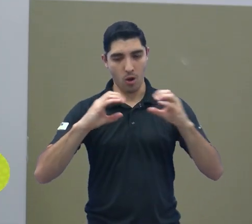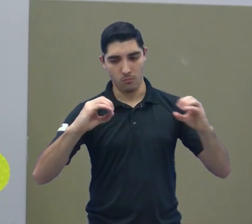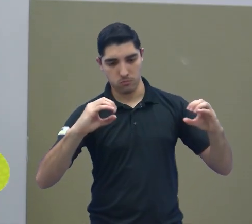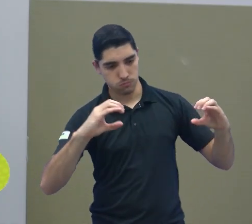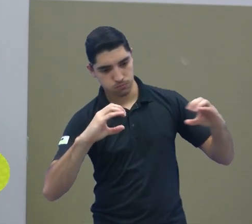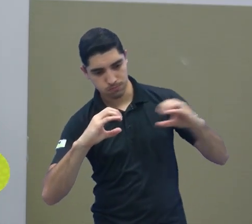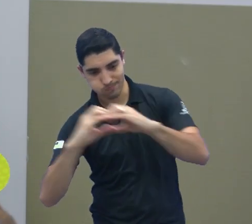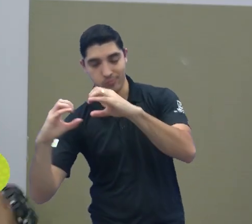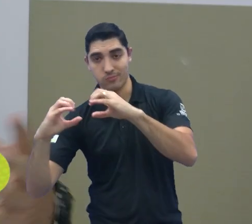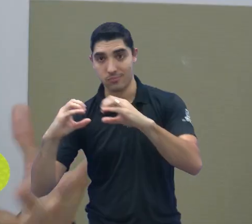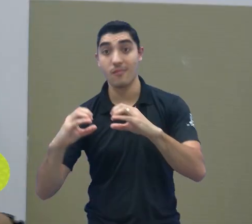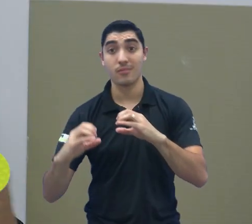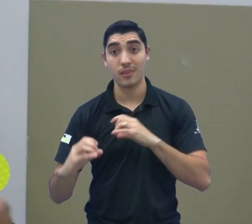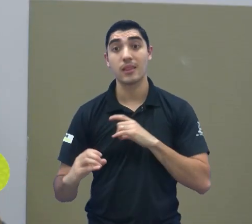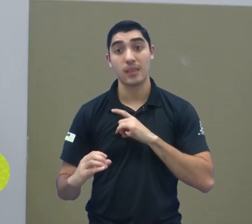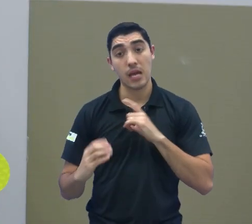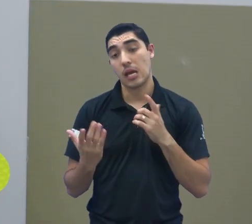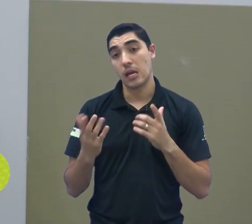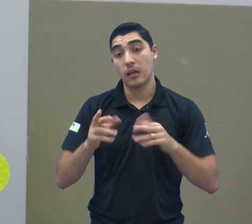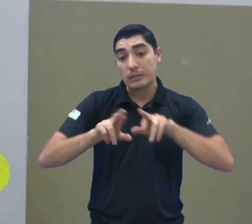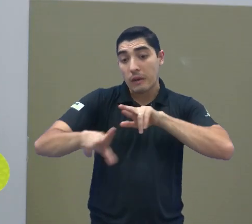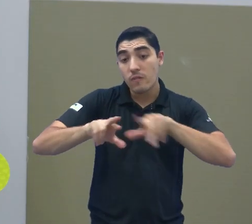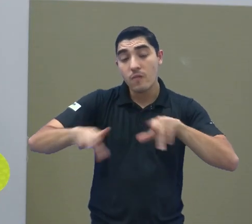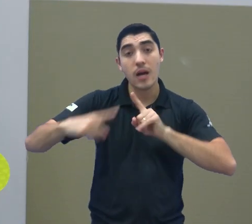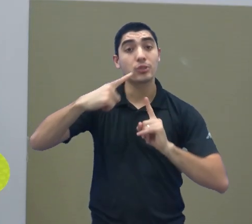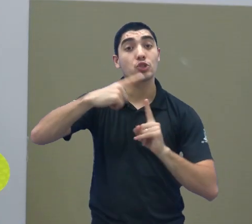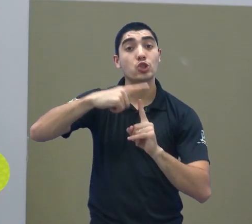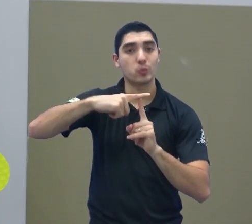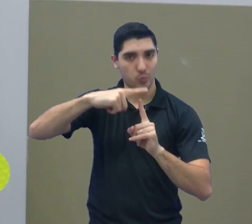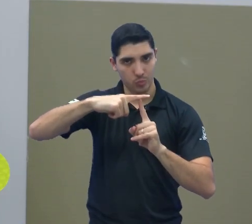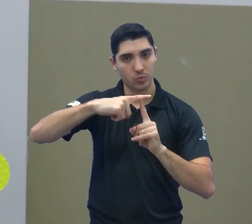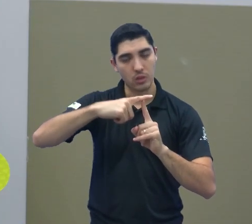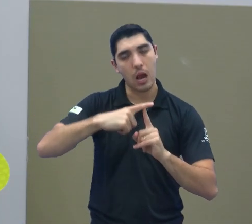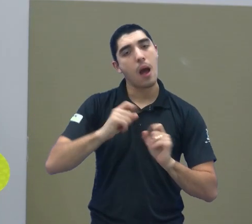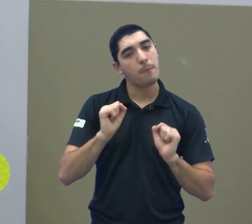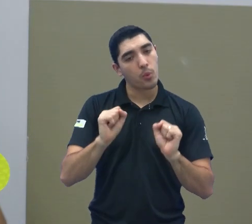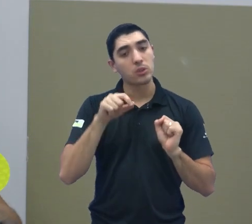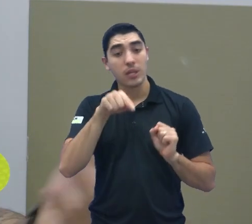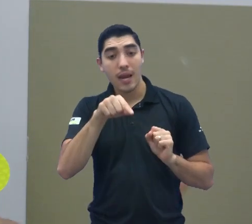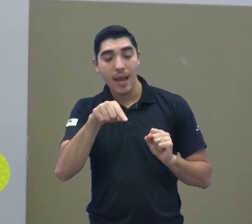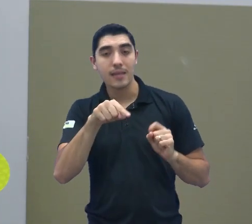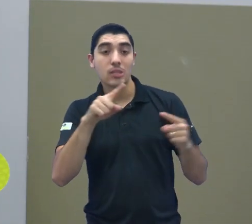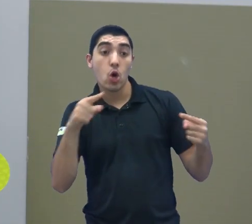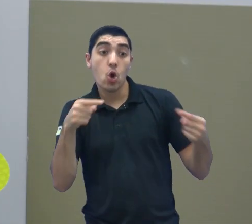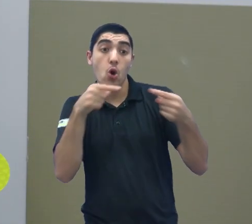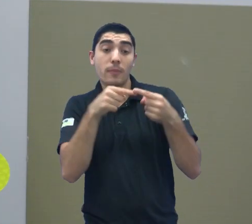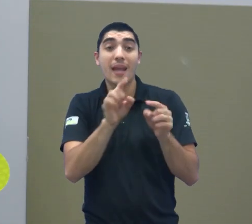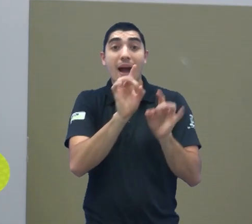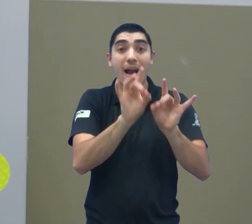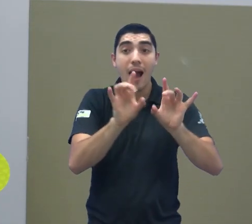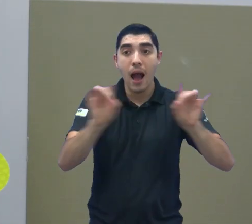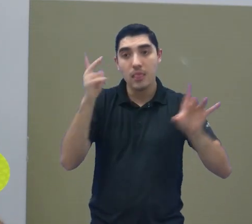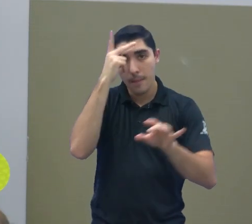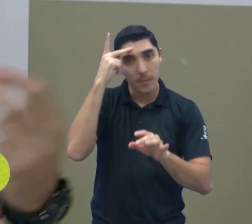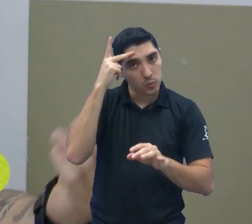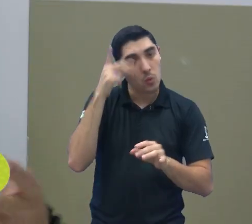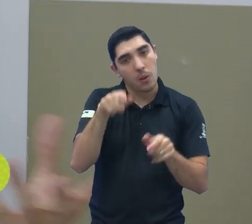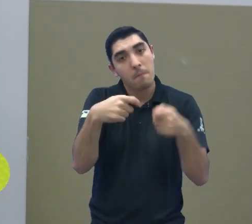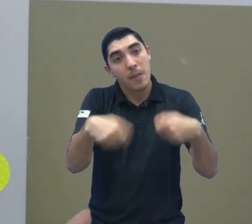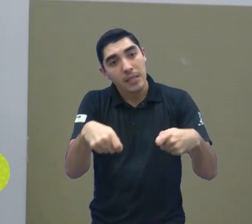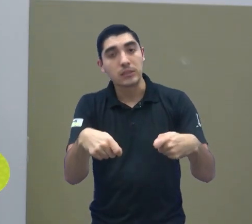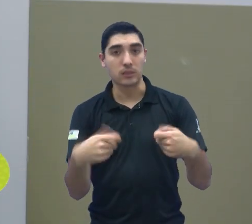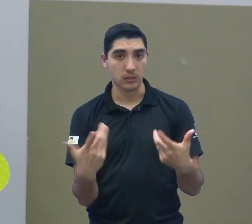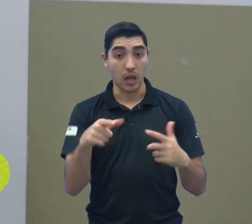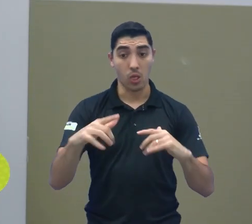Então esses materiais, esse kit do atleta, ele é mesclado para atender toda a necessidade do jogo, né? O que o jogo pede, ele tem que